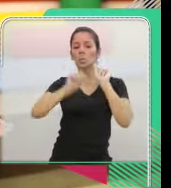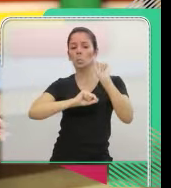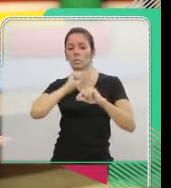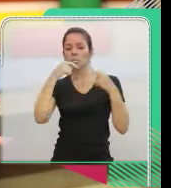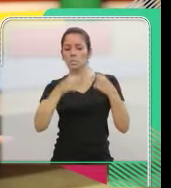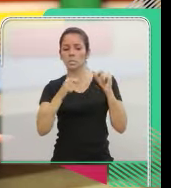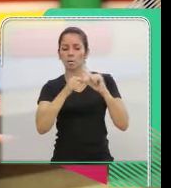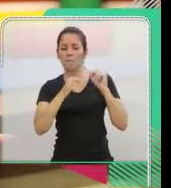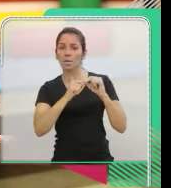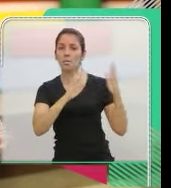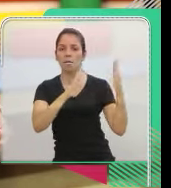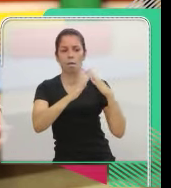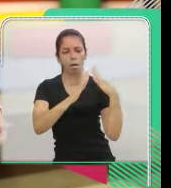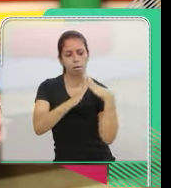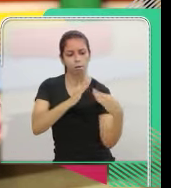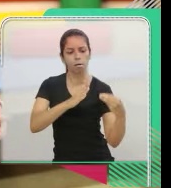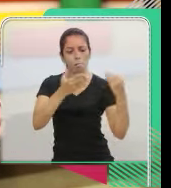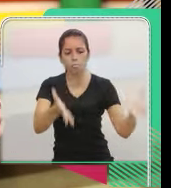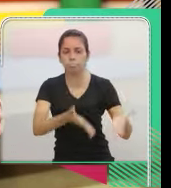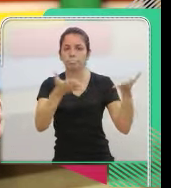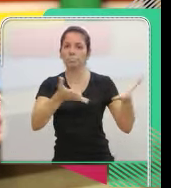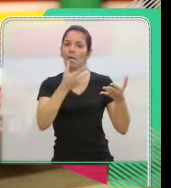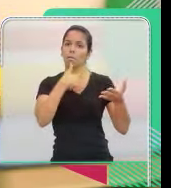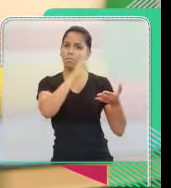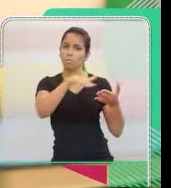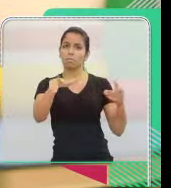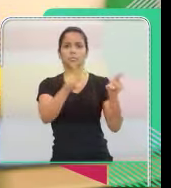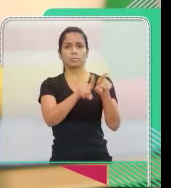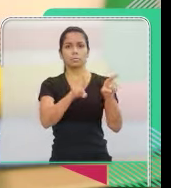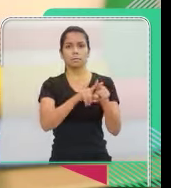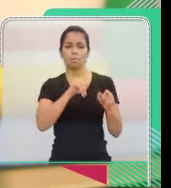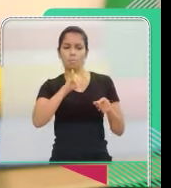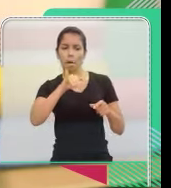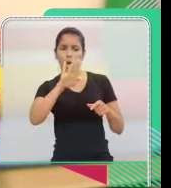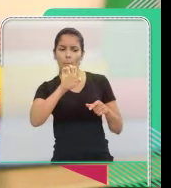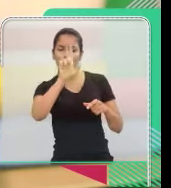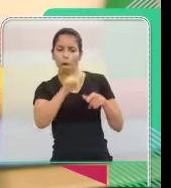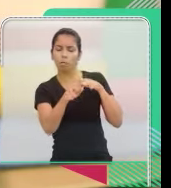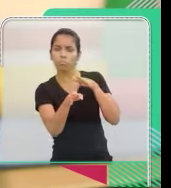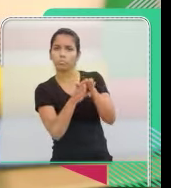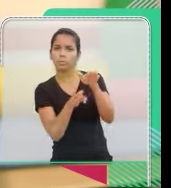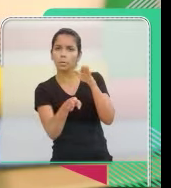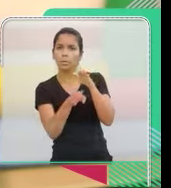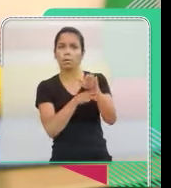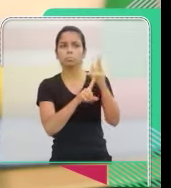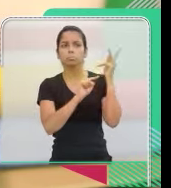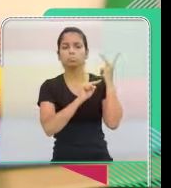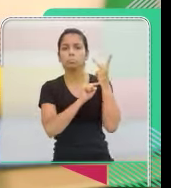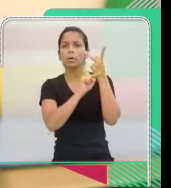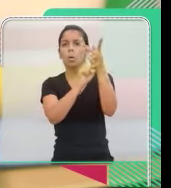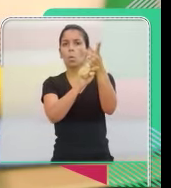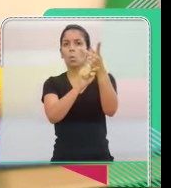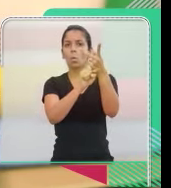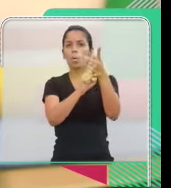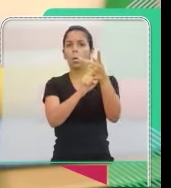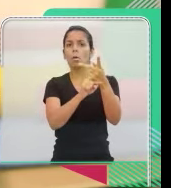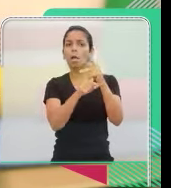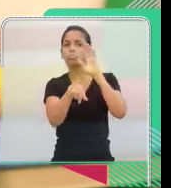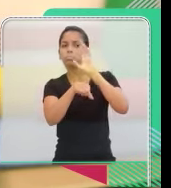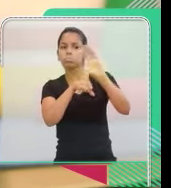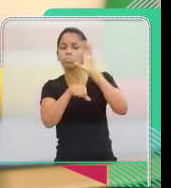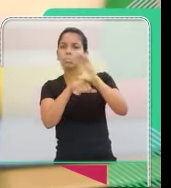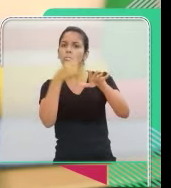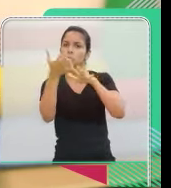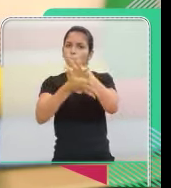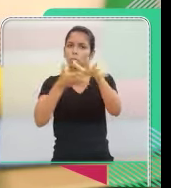precisa estar fazendo em casa para estimular a criança. Os pais, eles são orientados a procurarem a aula